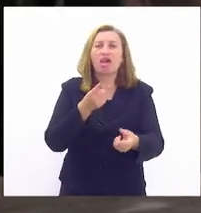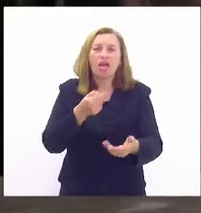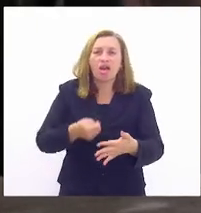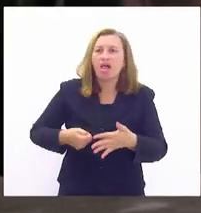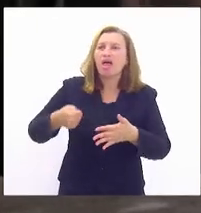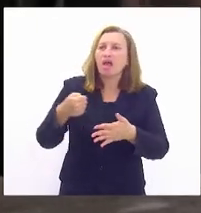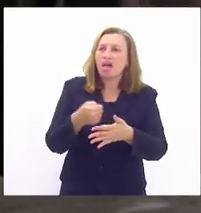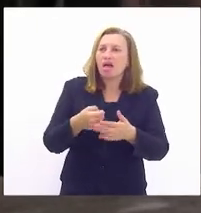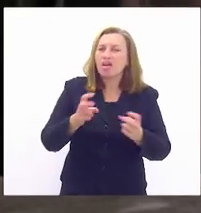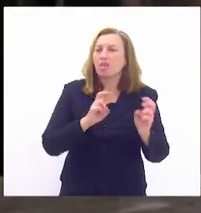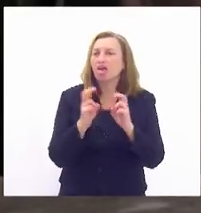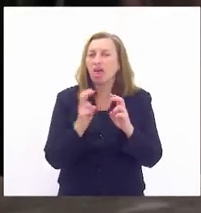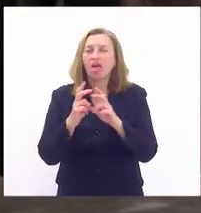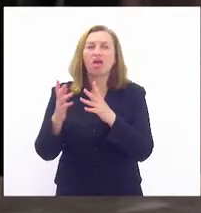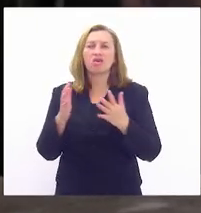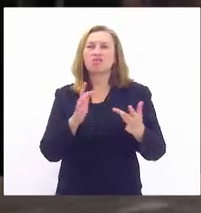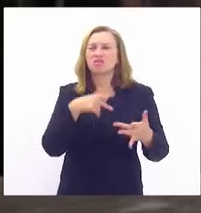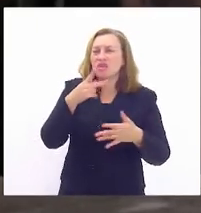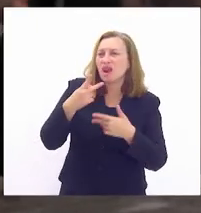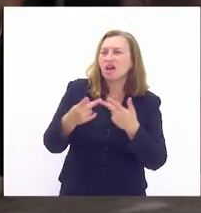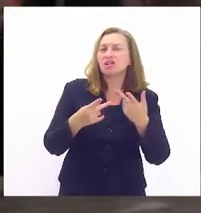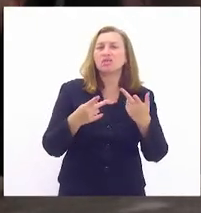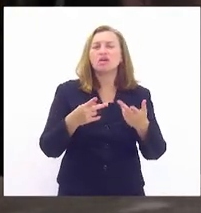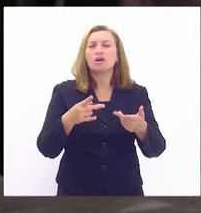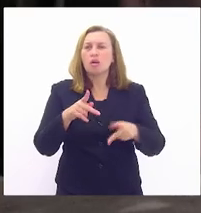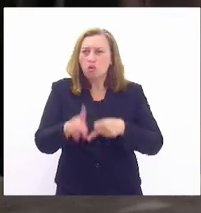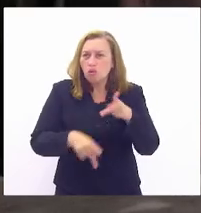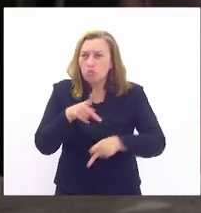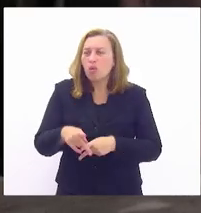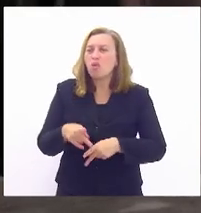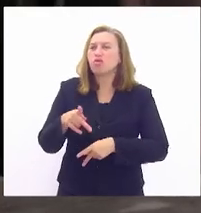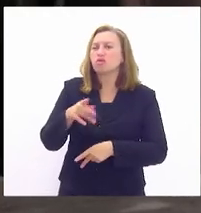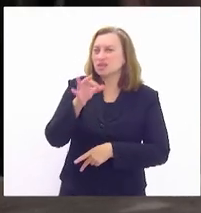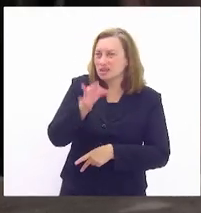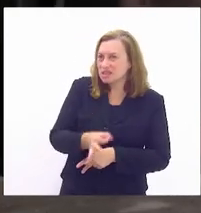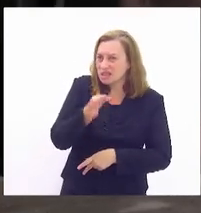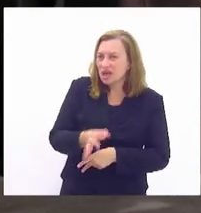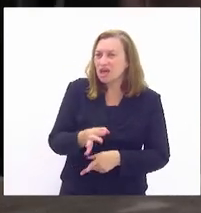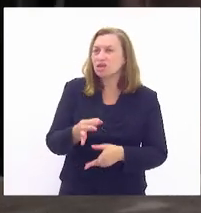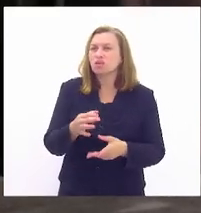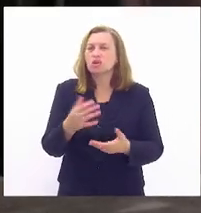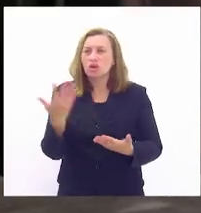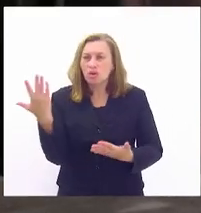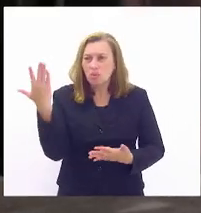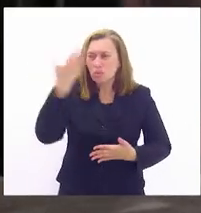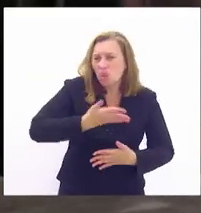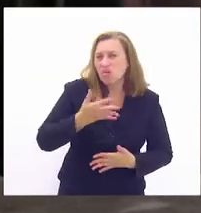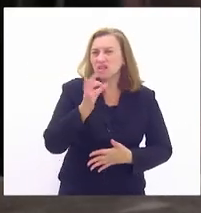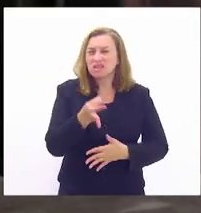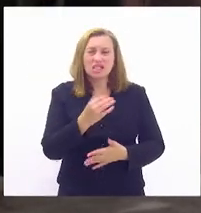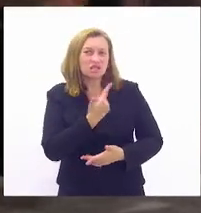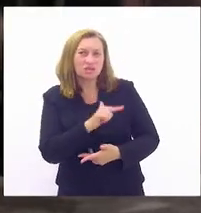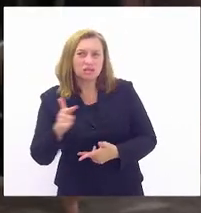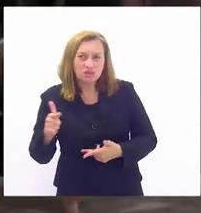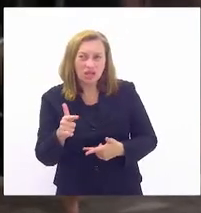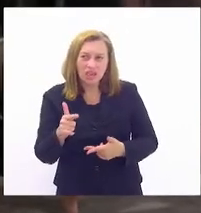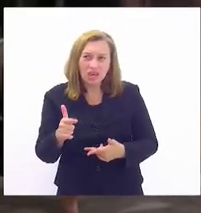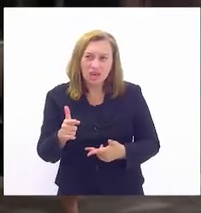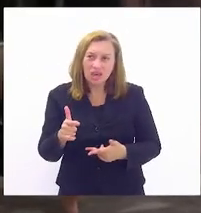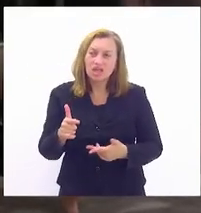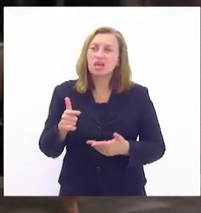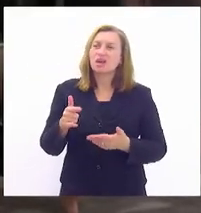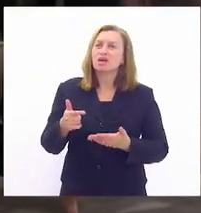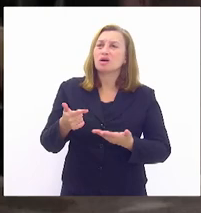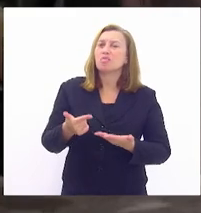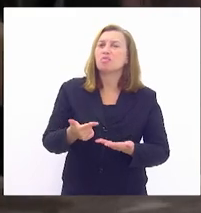né, falando, todo mundo tem razão, e no fim nós não temos os fatos e dados para efetivamente botar o dedo em cima